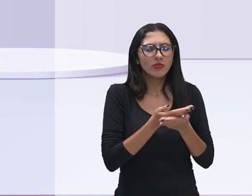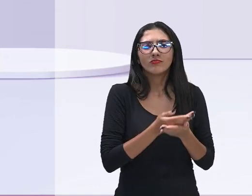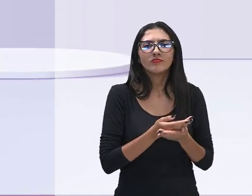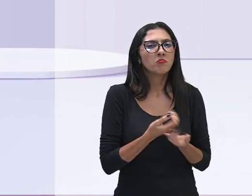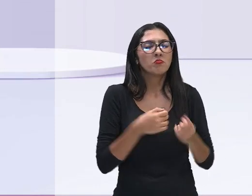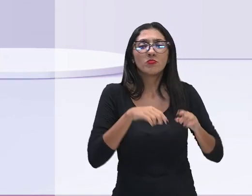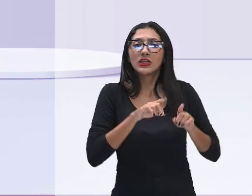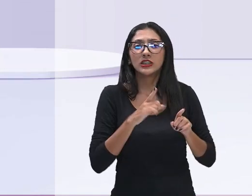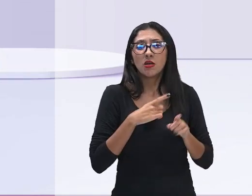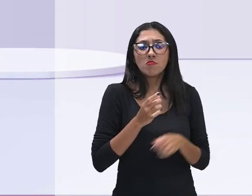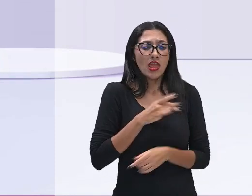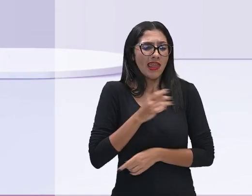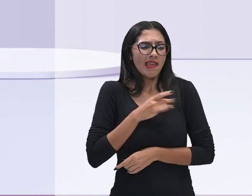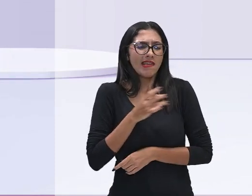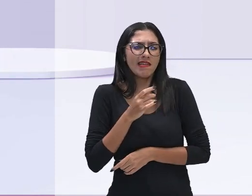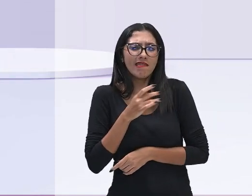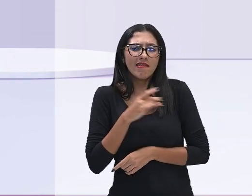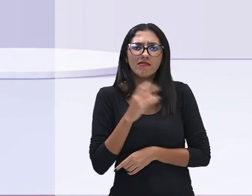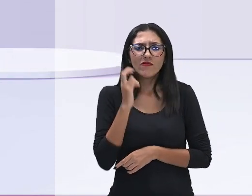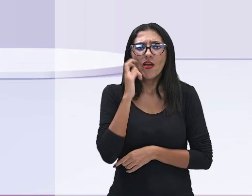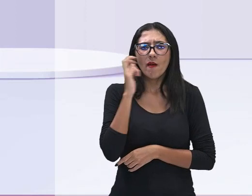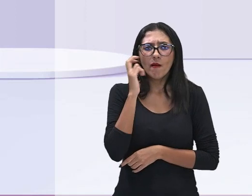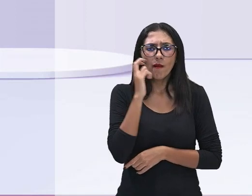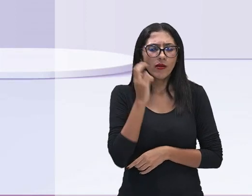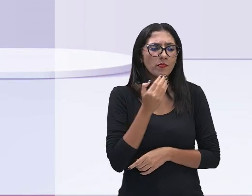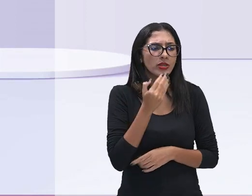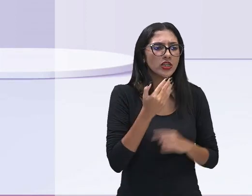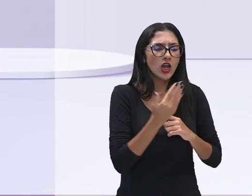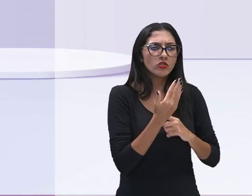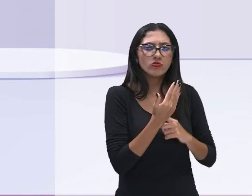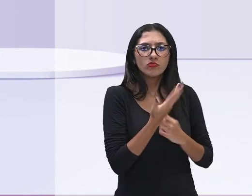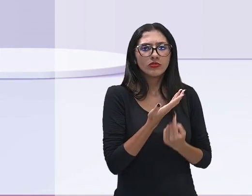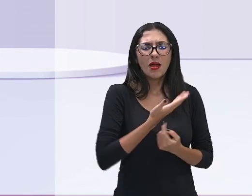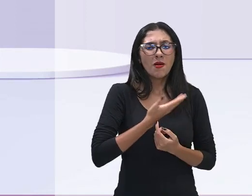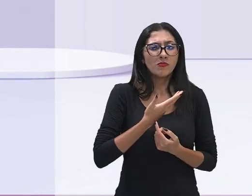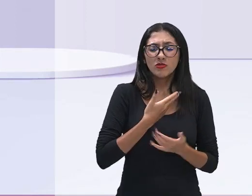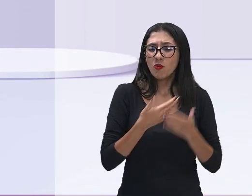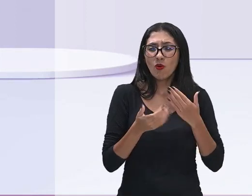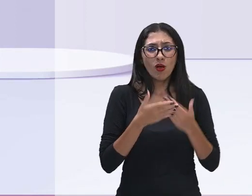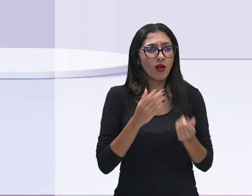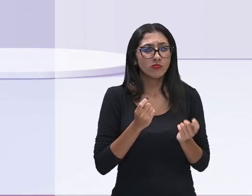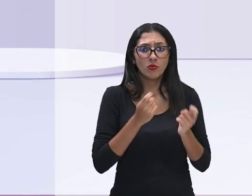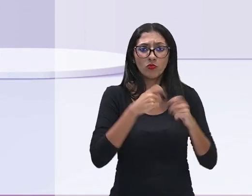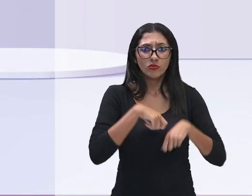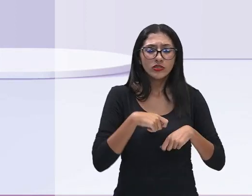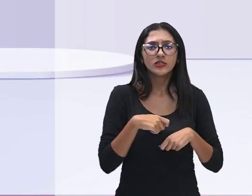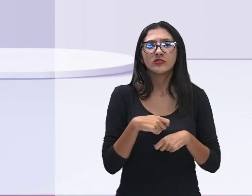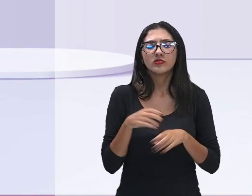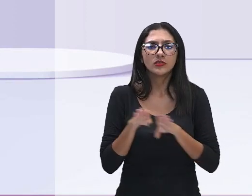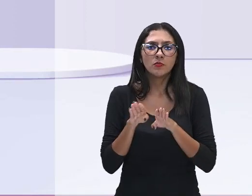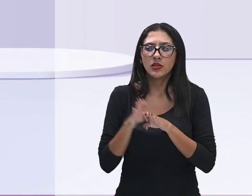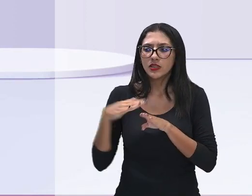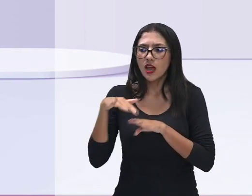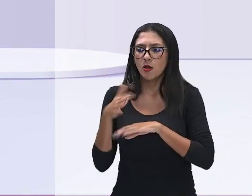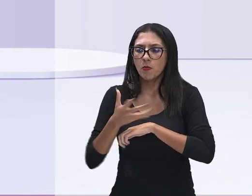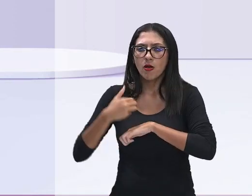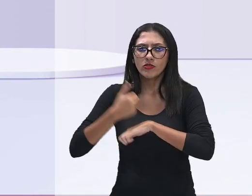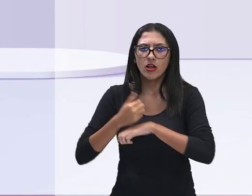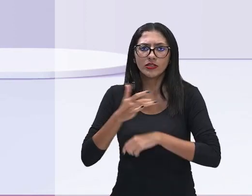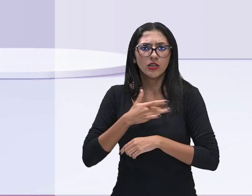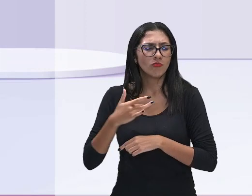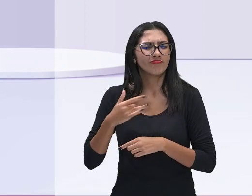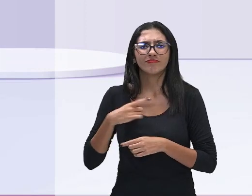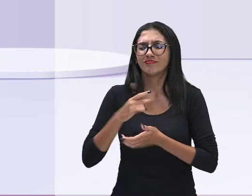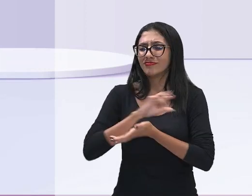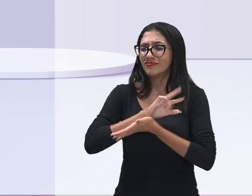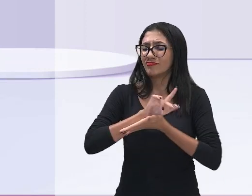medo de pedir ajuda quando precisar. Amigos, familiares, professores, profissionais de saúde, enfim, a gente tem uma infinidade de